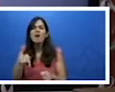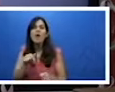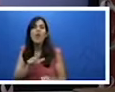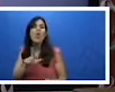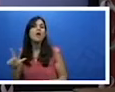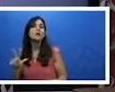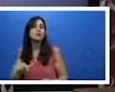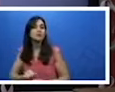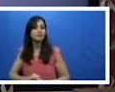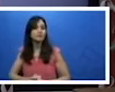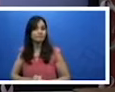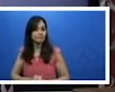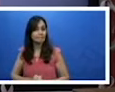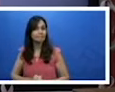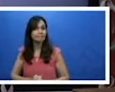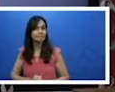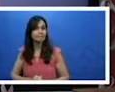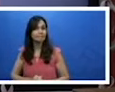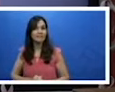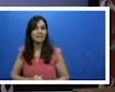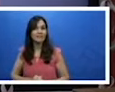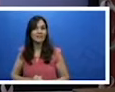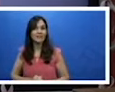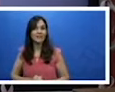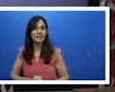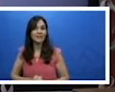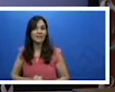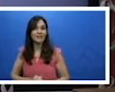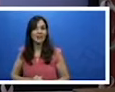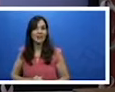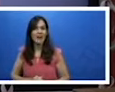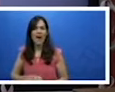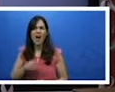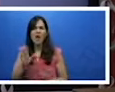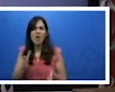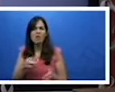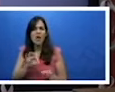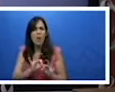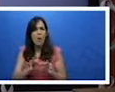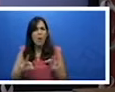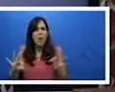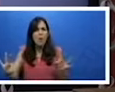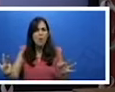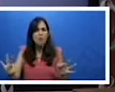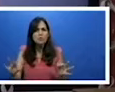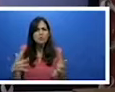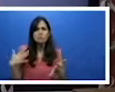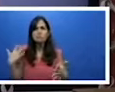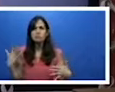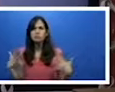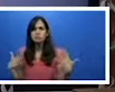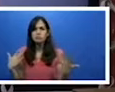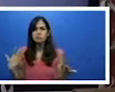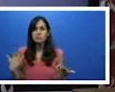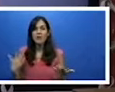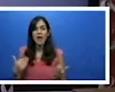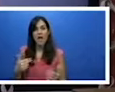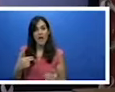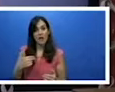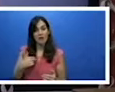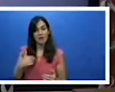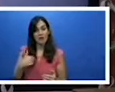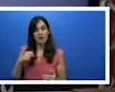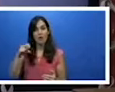leste? Aquelas circulares agora trazem você tão longe? Estou em Nova York há alguns anos,